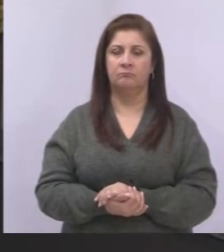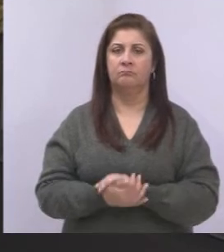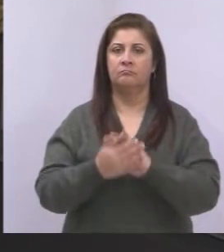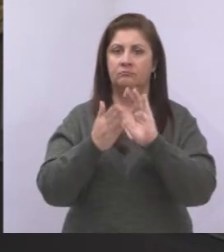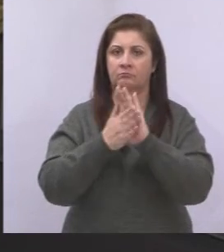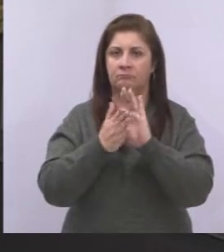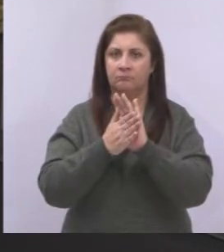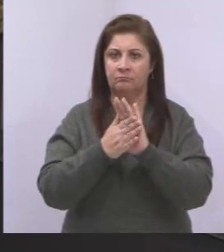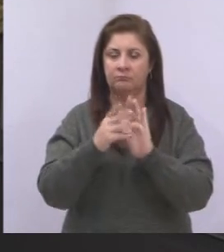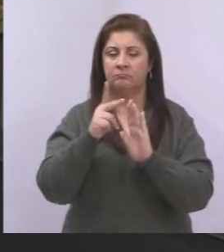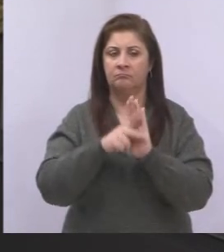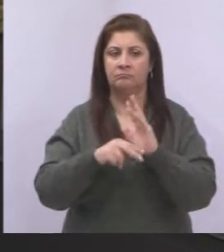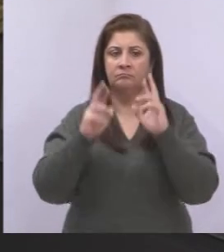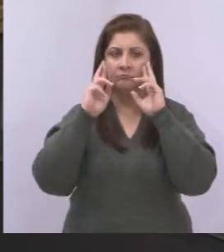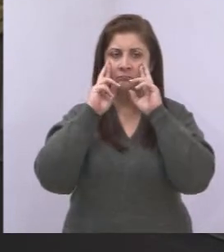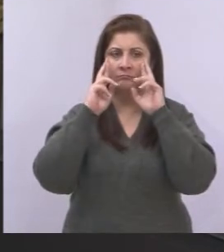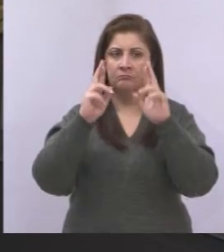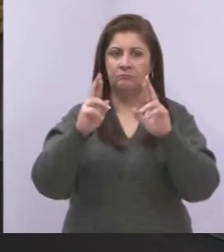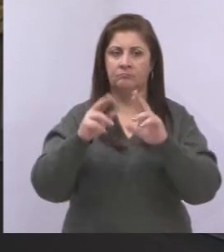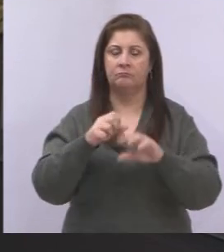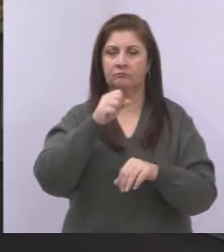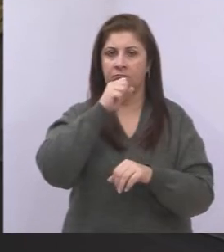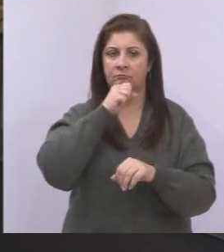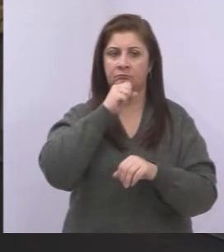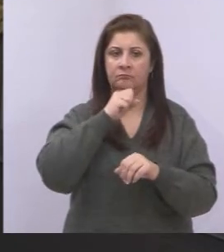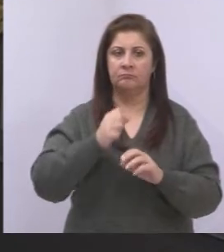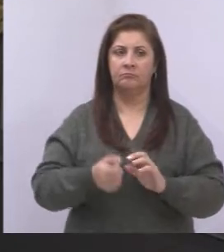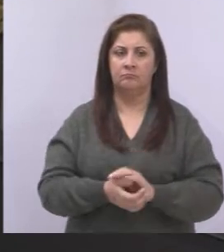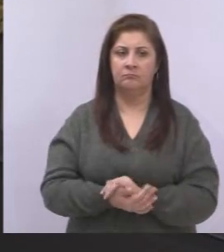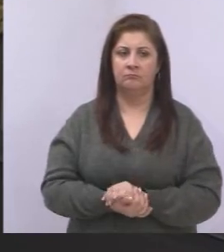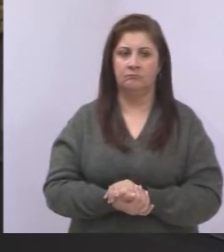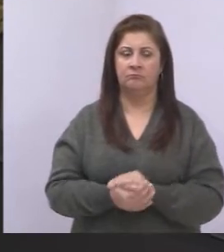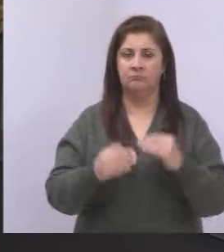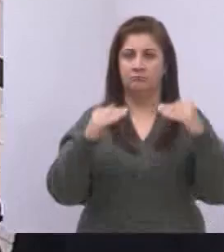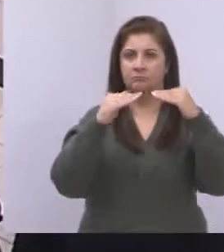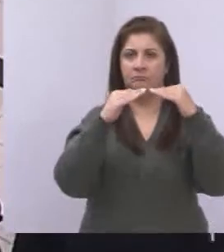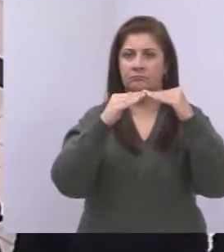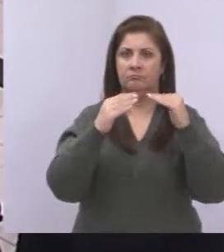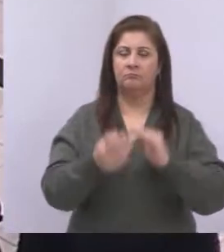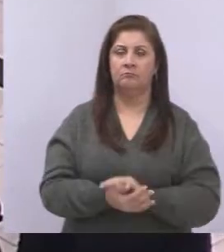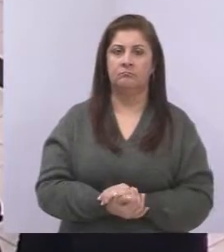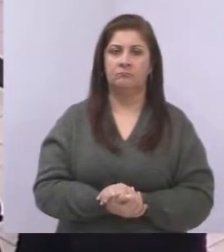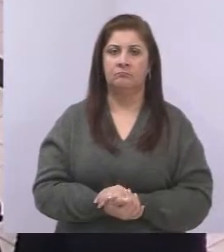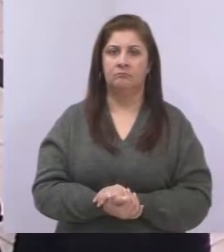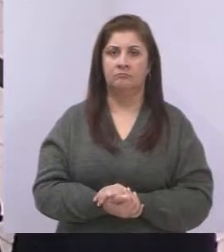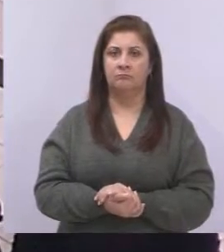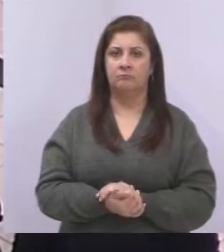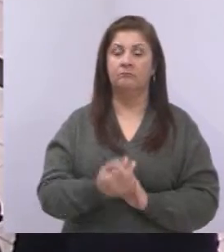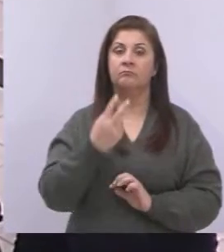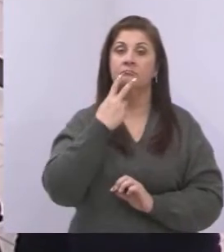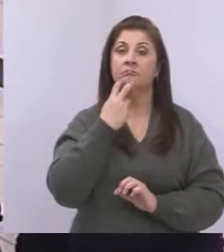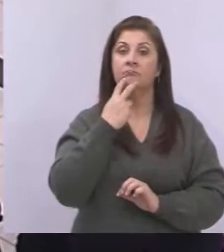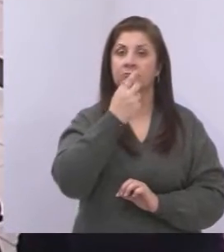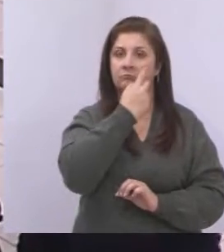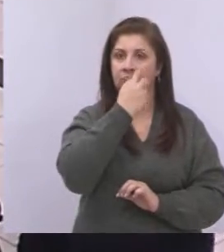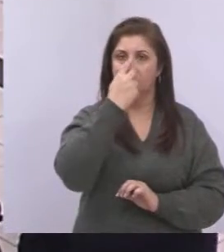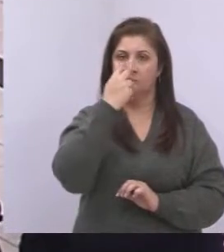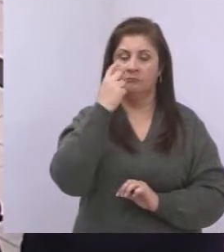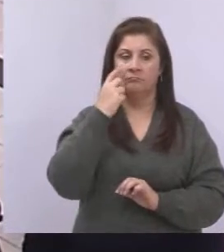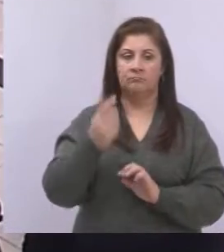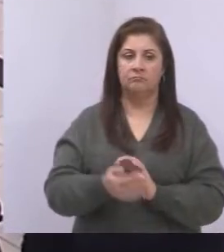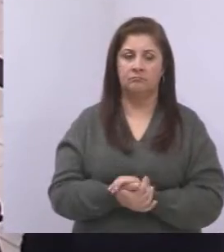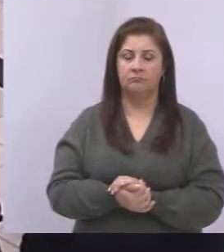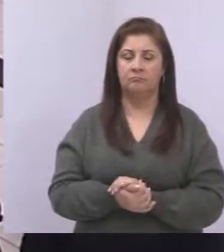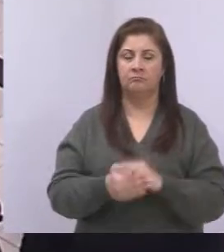parabéns pelo projeto, acho que é um respeito aí pelos idosos. Favorável. Como vota o vereador Valmir do Parque Meia Lua?